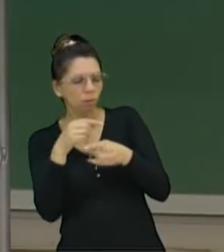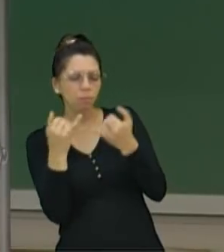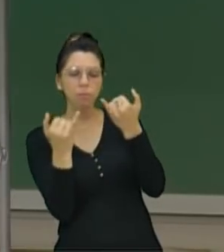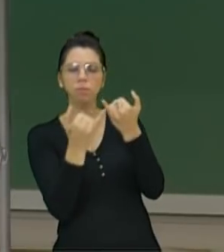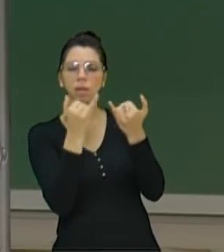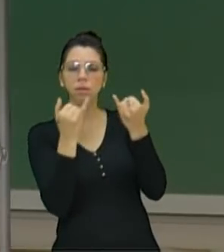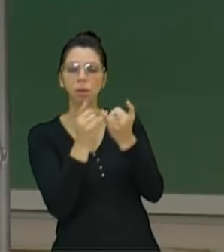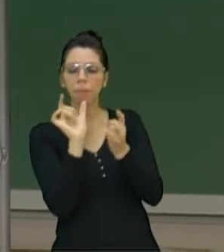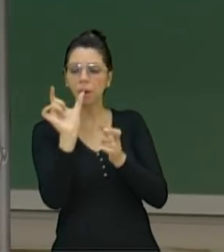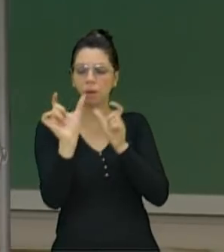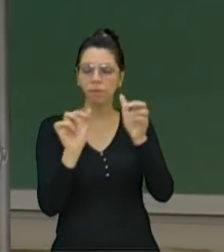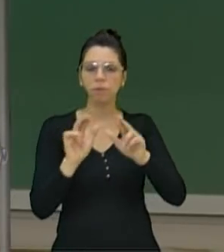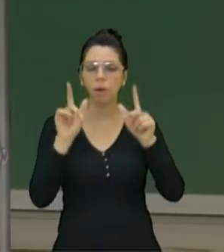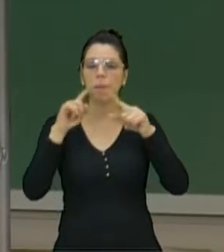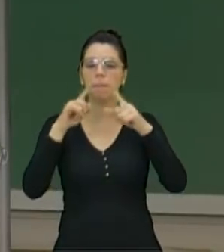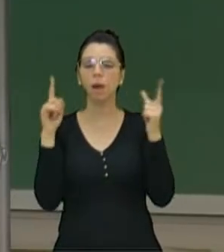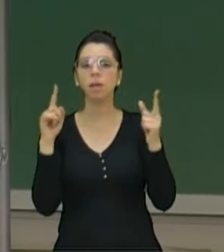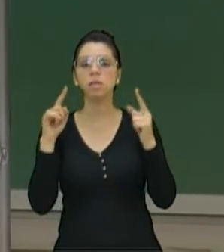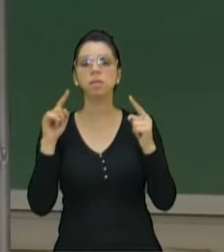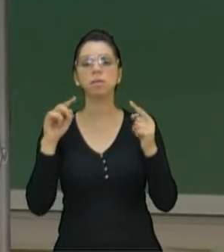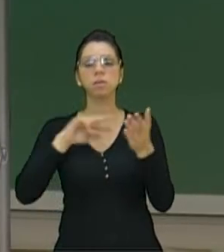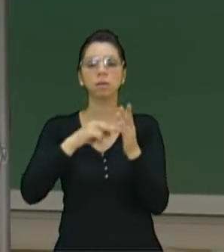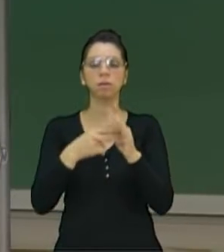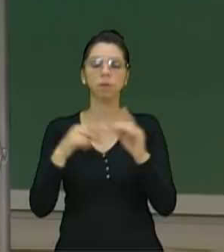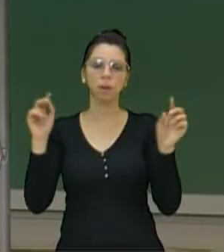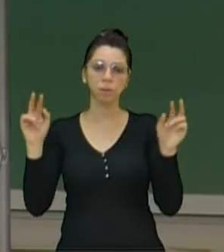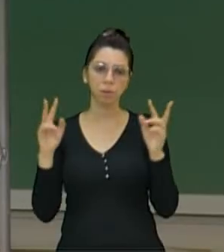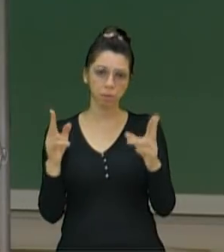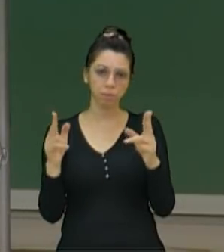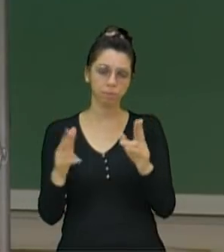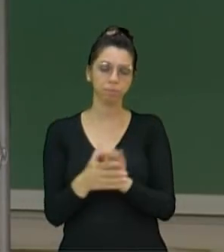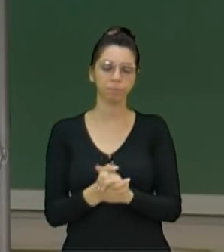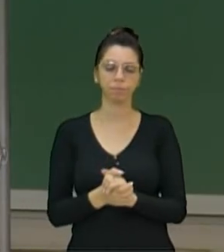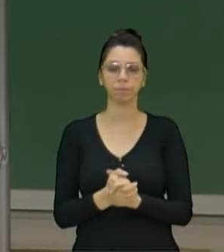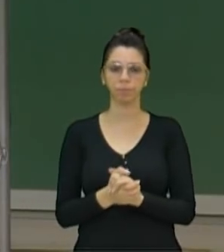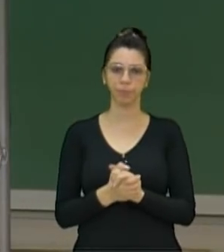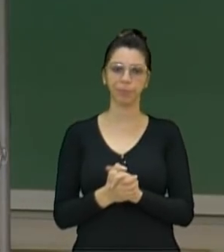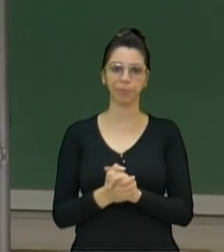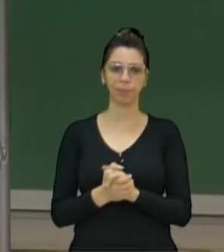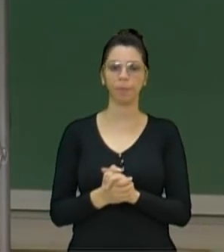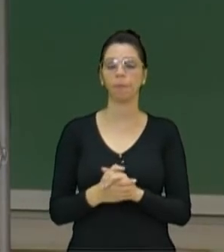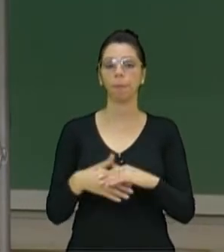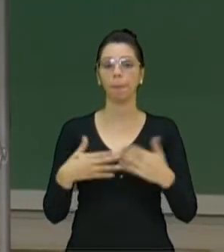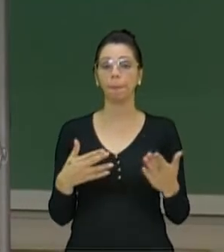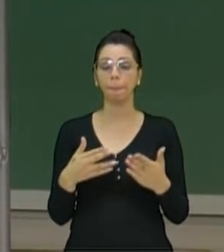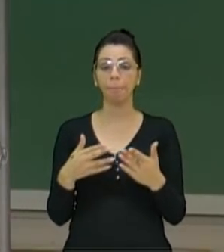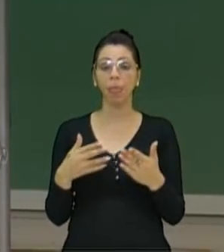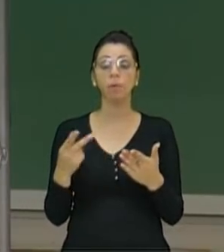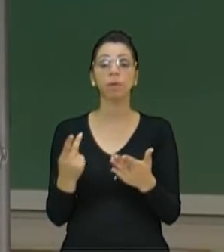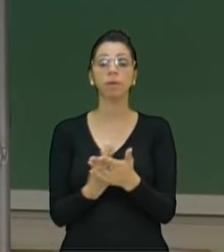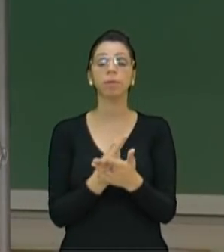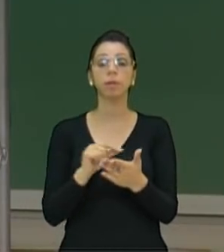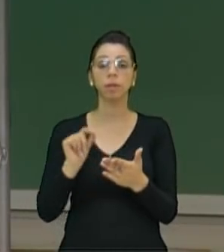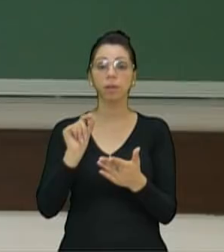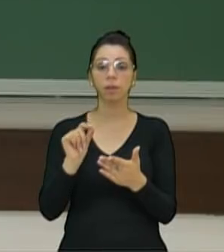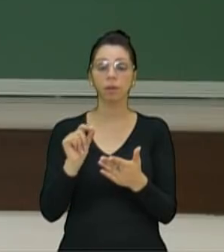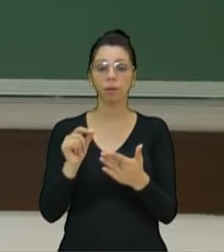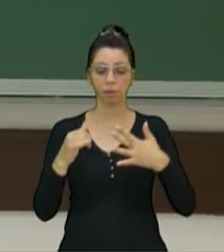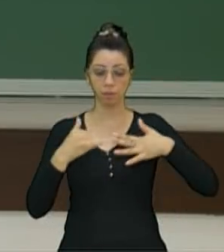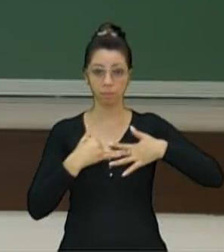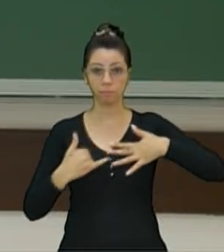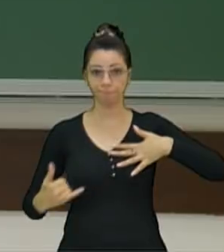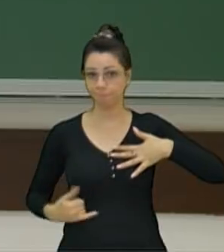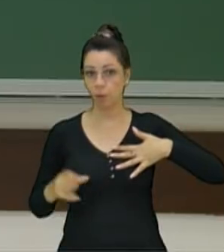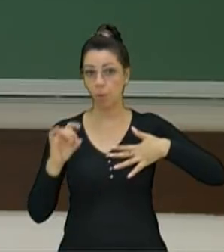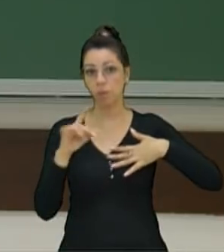com palavras diferentes, mas quer dizer a mesma coisa, tá? Então, o que estava errado nessa primeira é que o sistema linfático não transporta